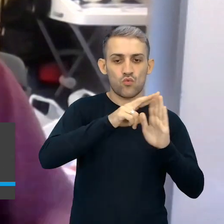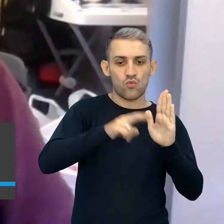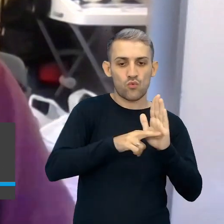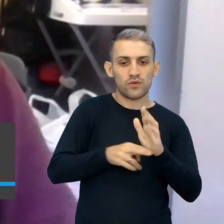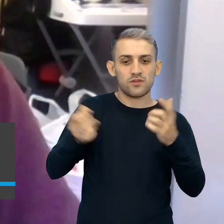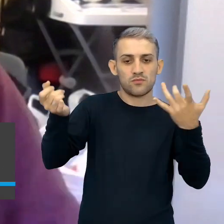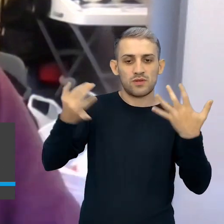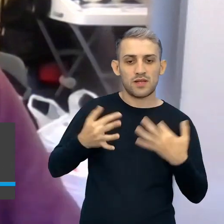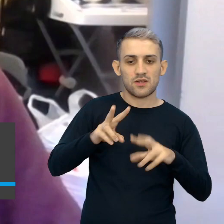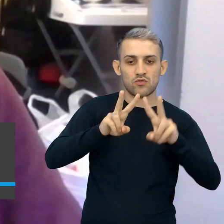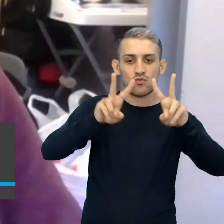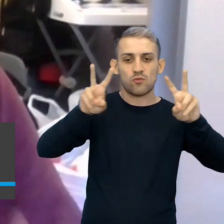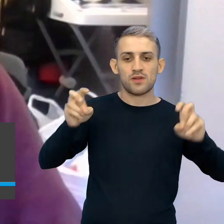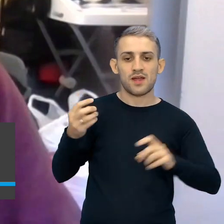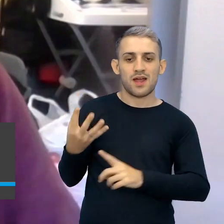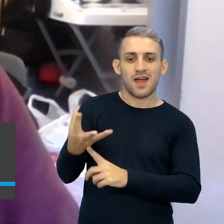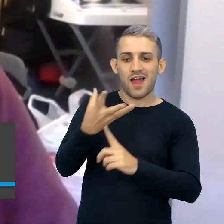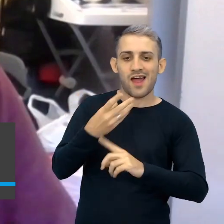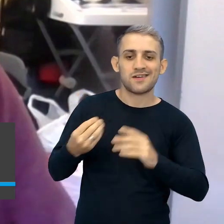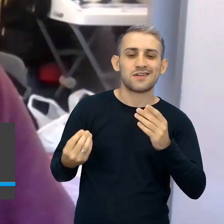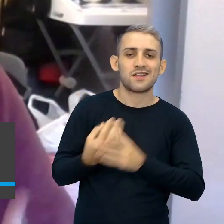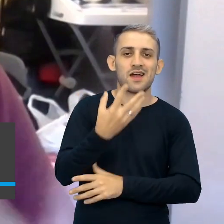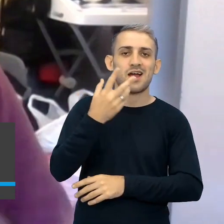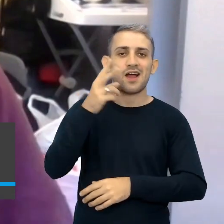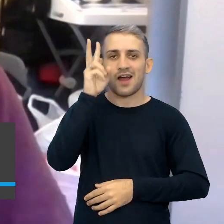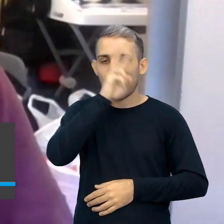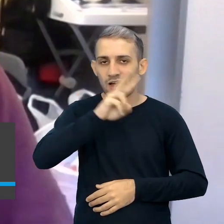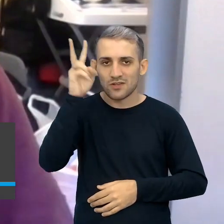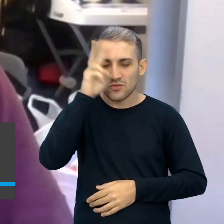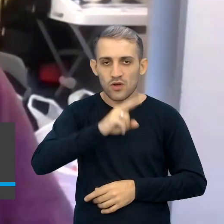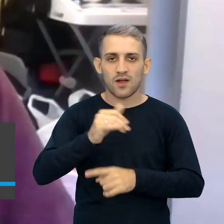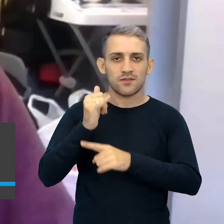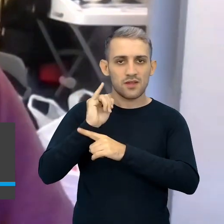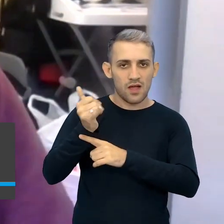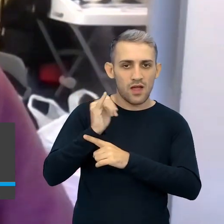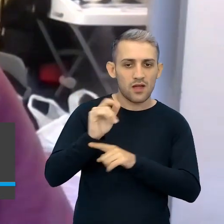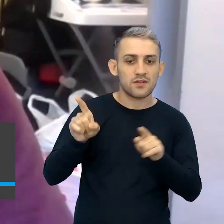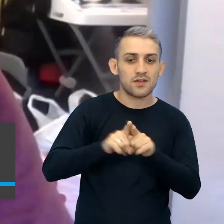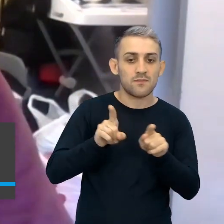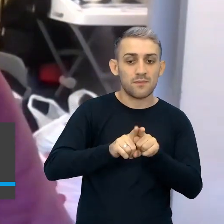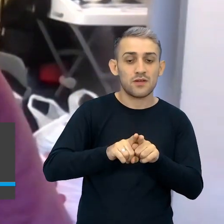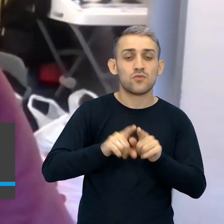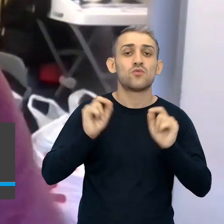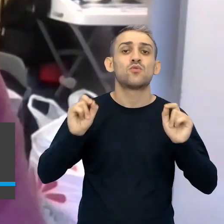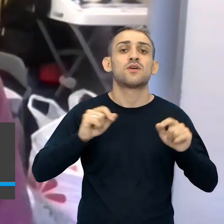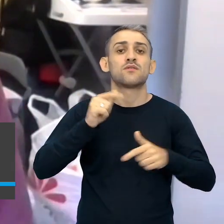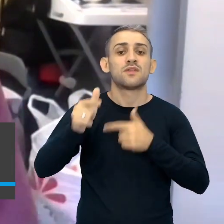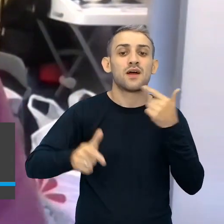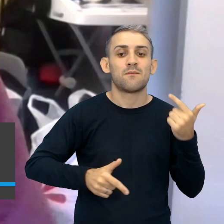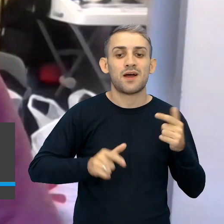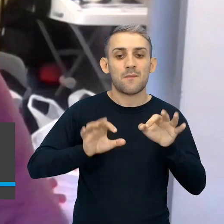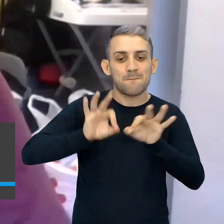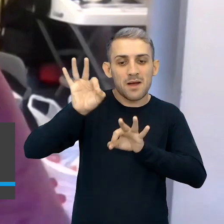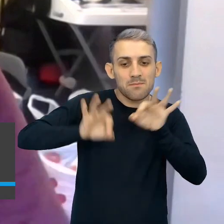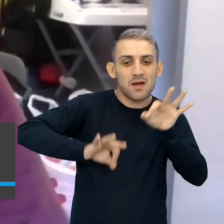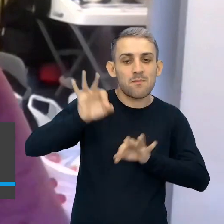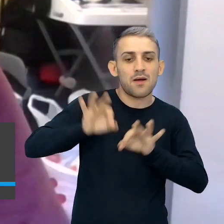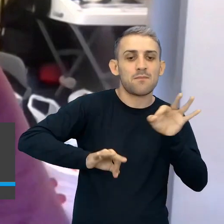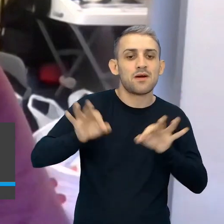da arte, da criação da história, da narrativa, da criatividade, ao mesmo tempo que trabalha o